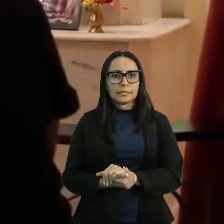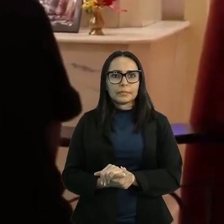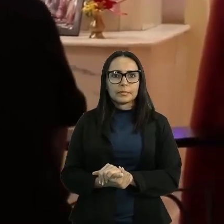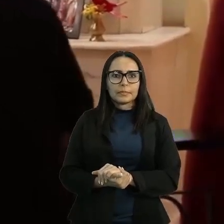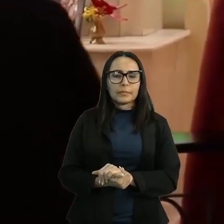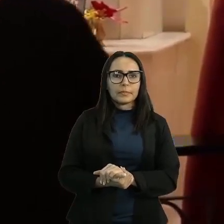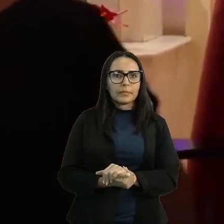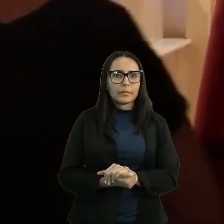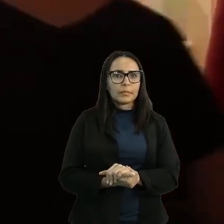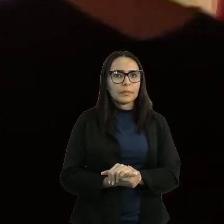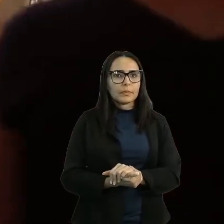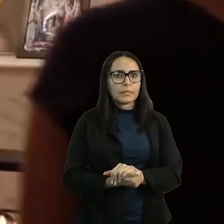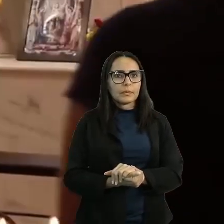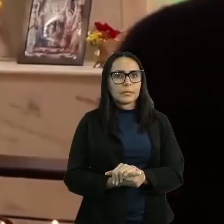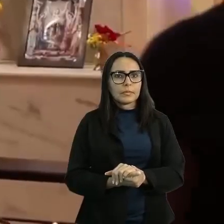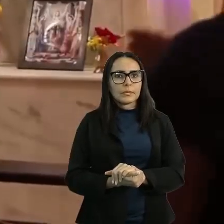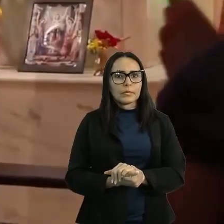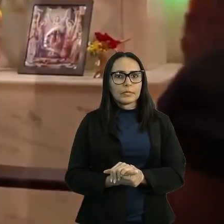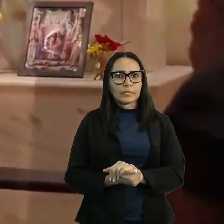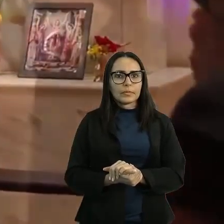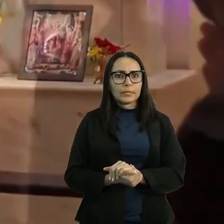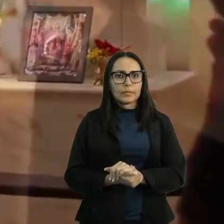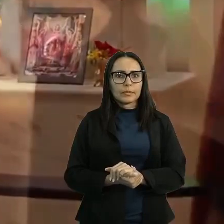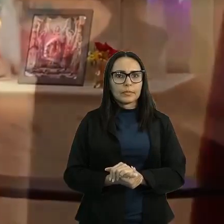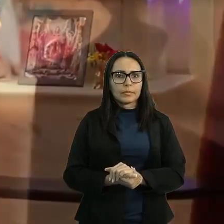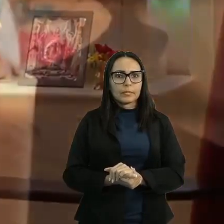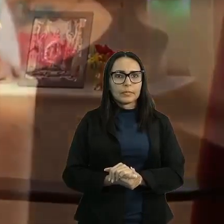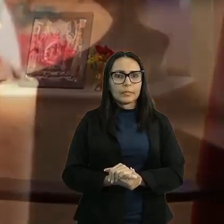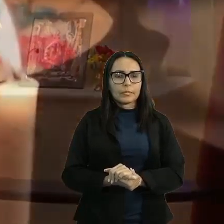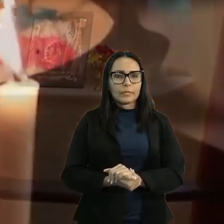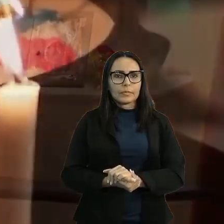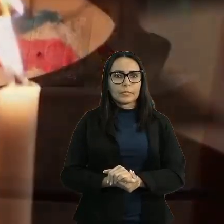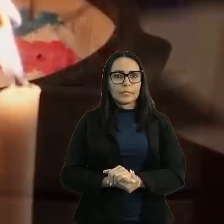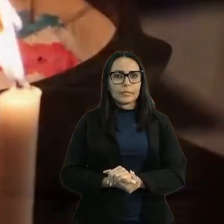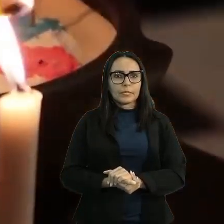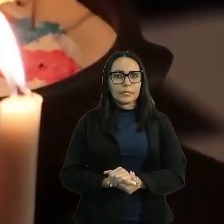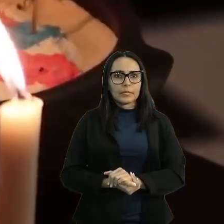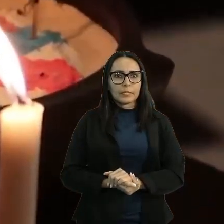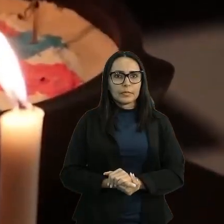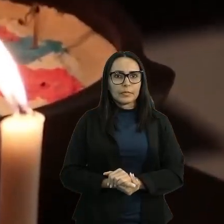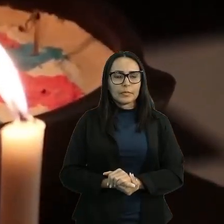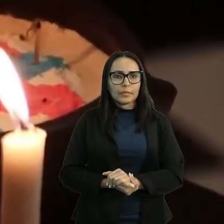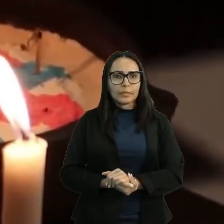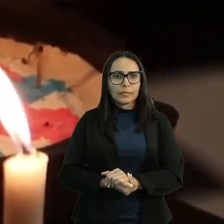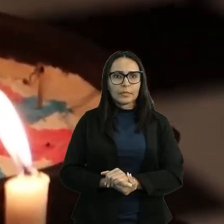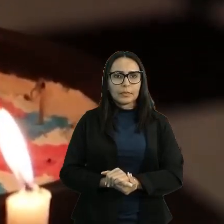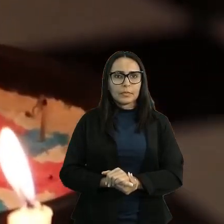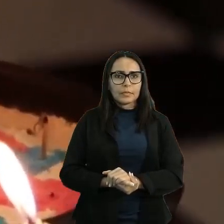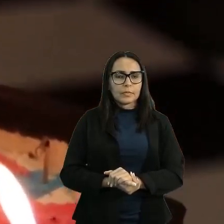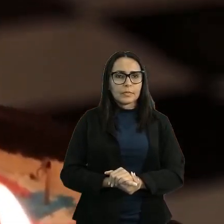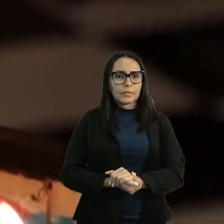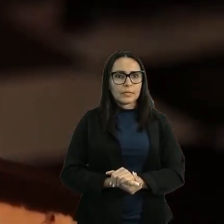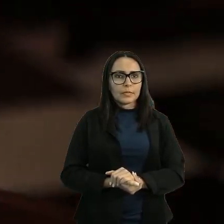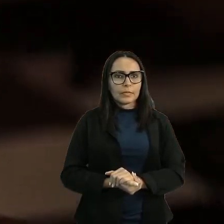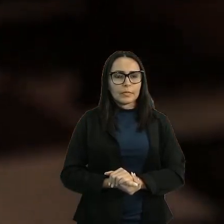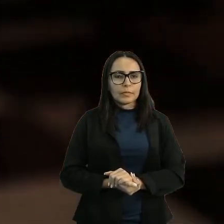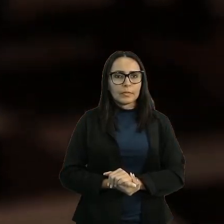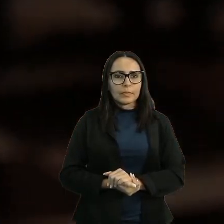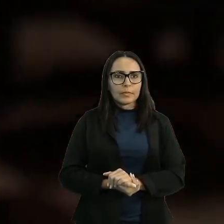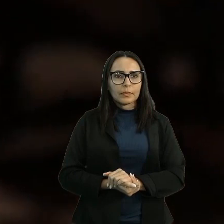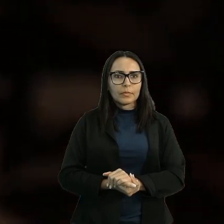você vem sem medo, né? Mas eu percebo que também uma outra dificuldade seria essa questão da visibilidade, né? Para que a gente pudesse tornar esse espaço aqui um